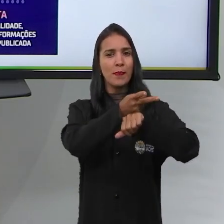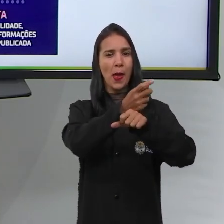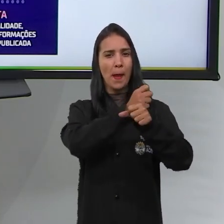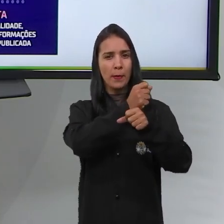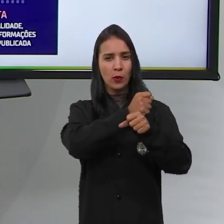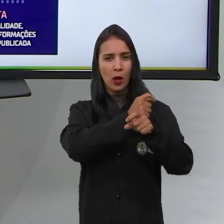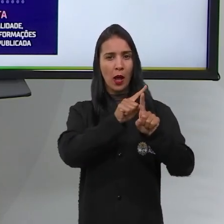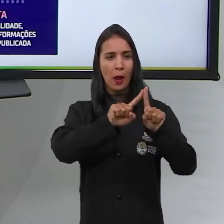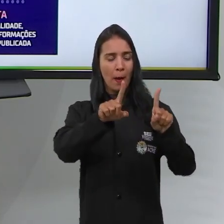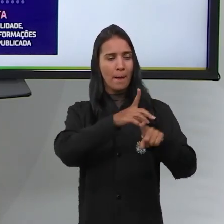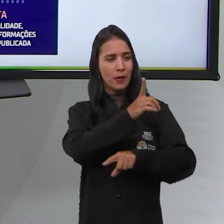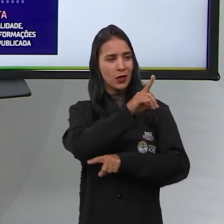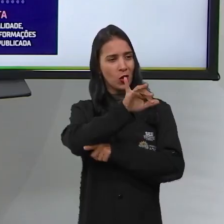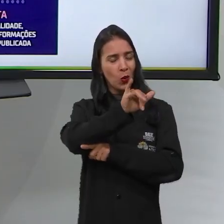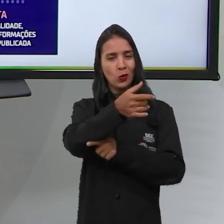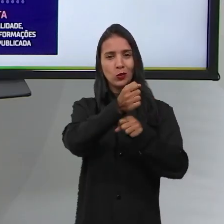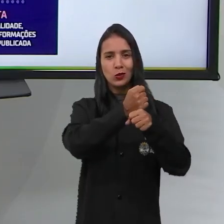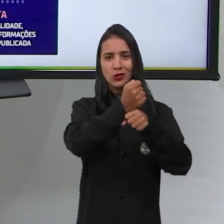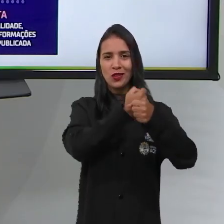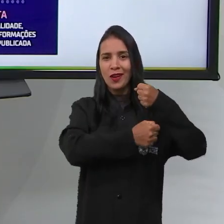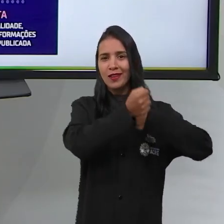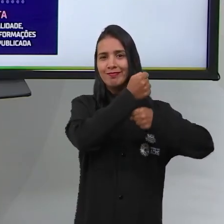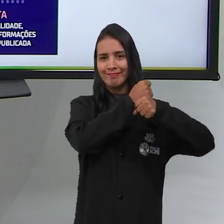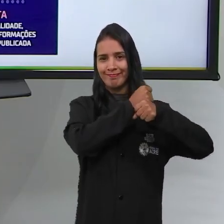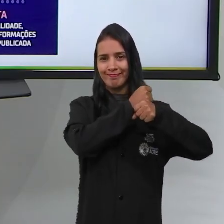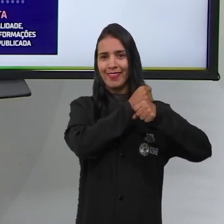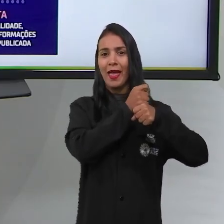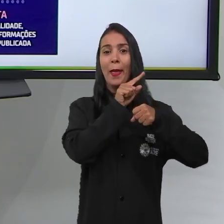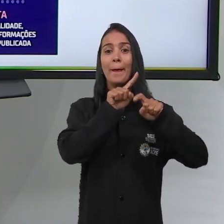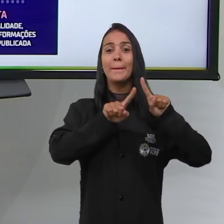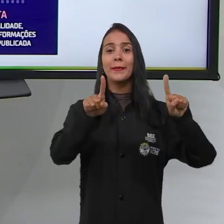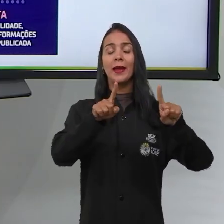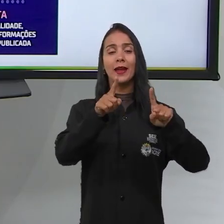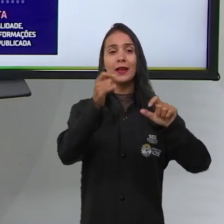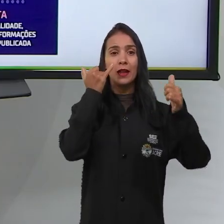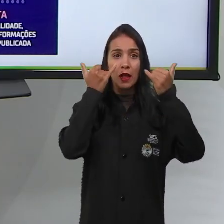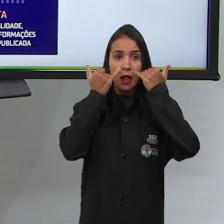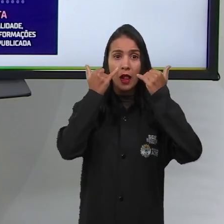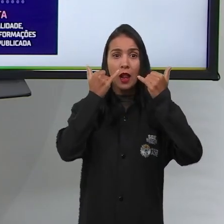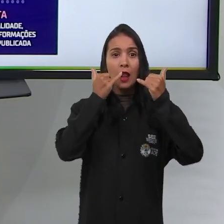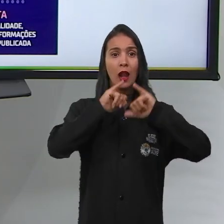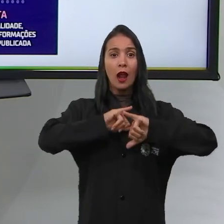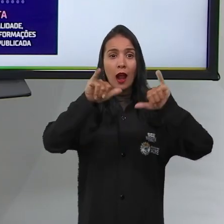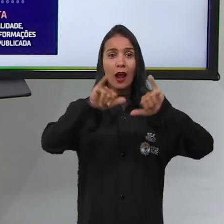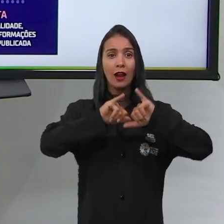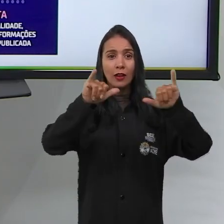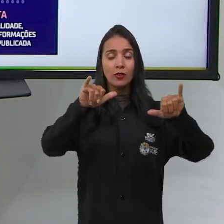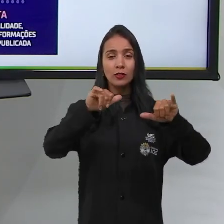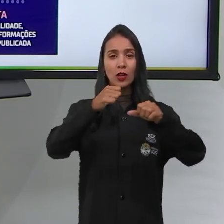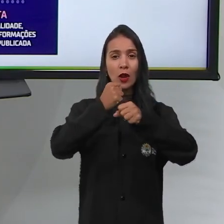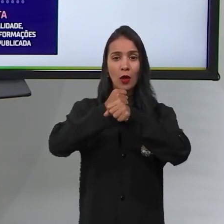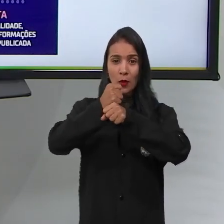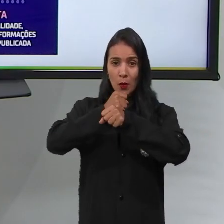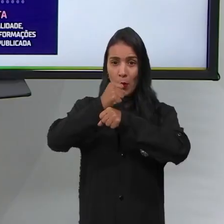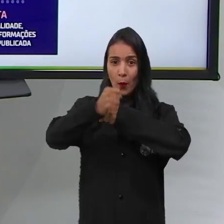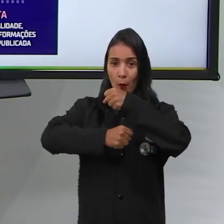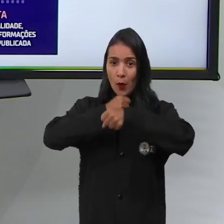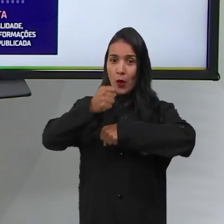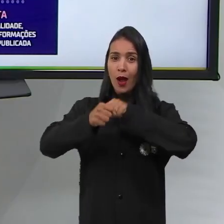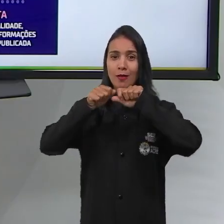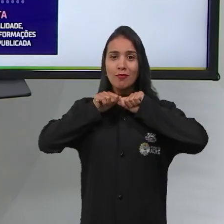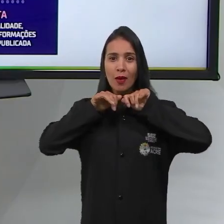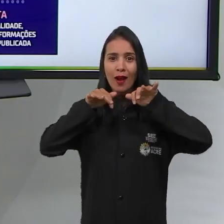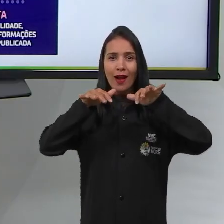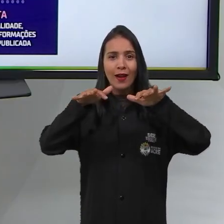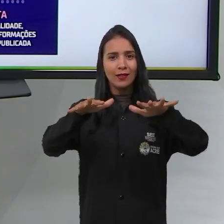aquela notícia ela é divulgada e veiculada no ano seguinte. Então, a pessoa pega aquela manchete, pega